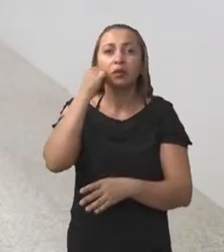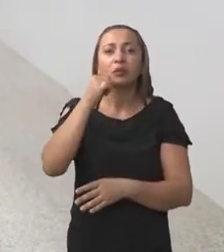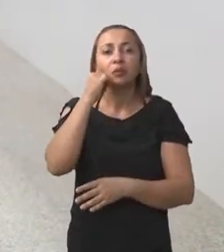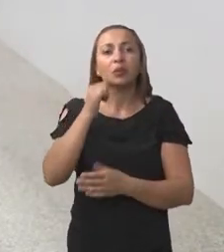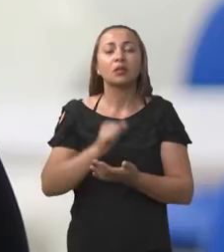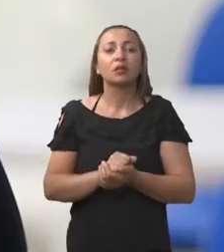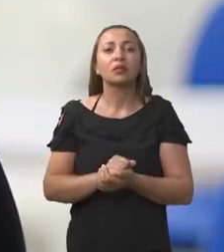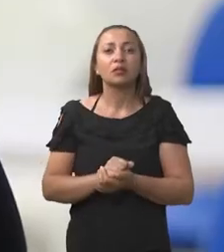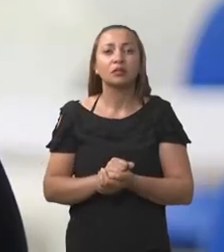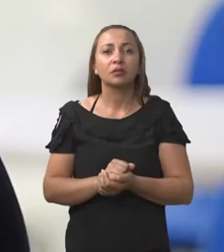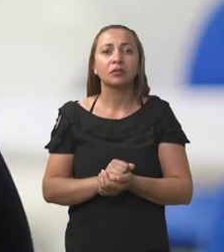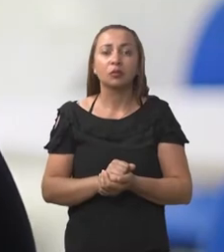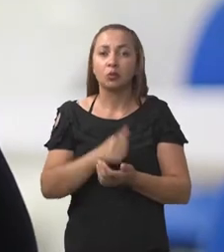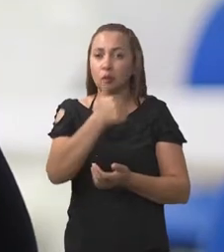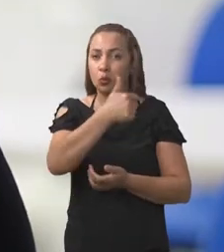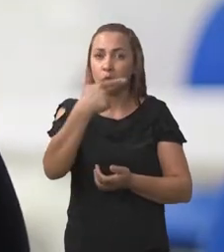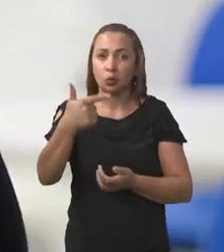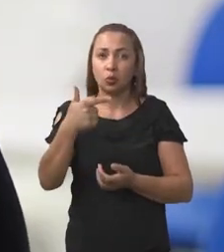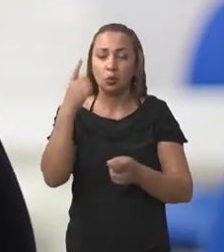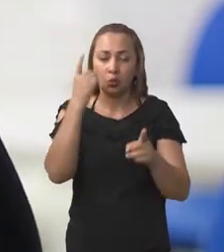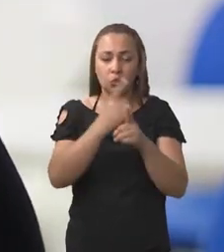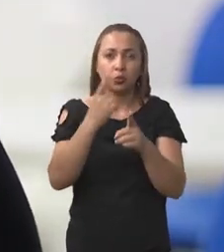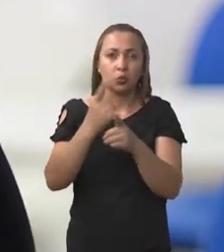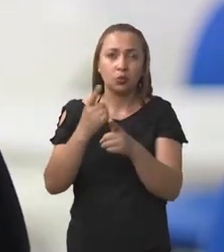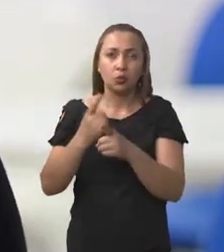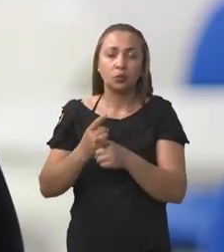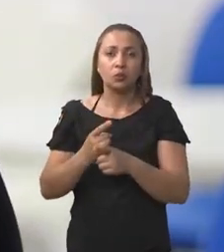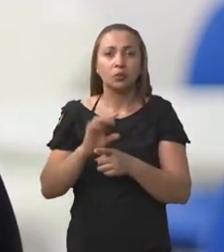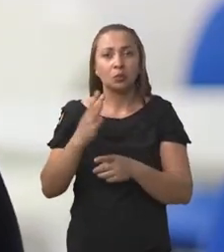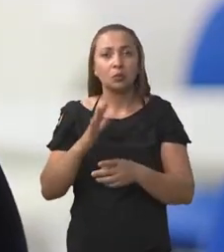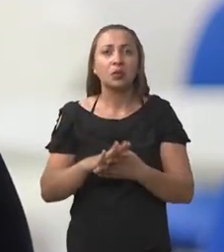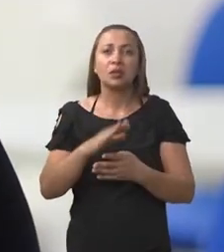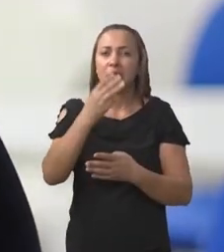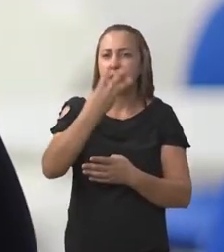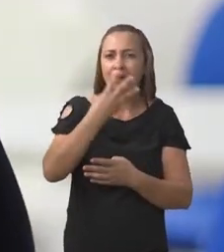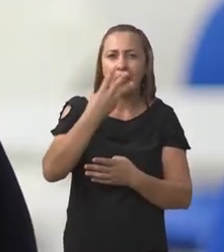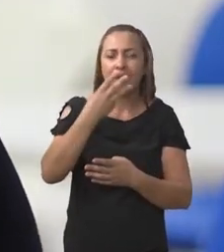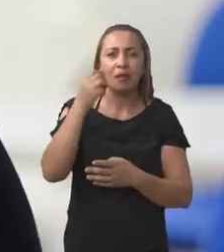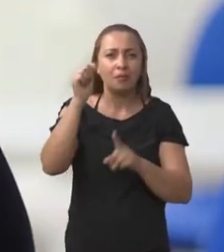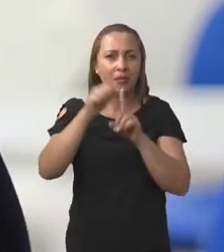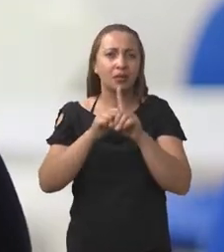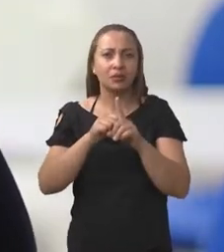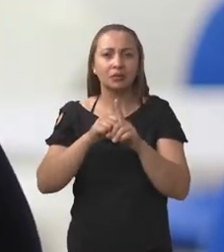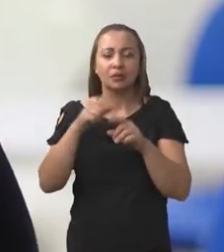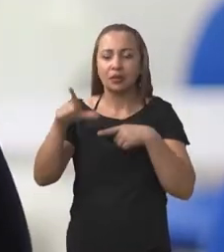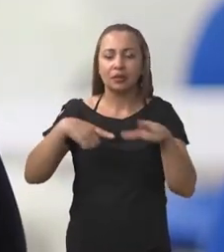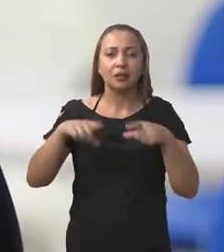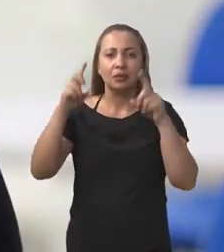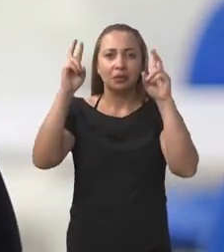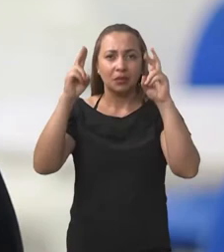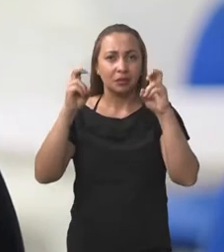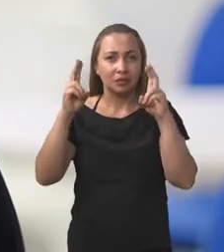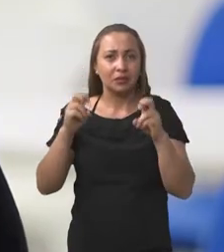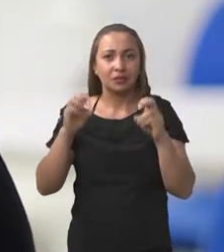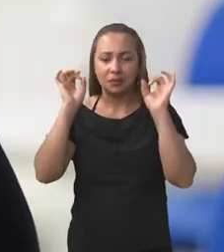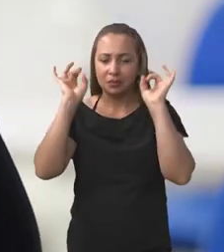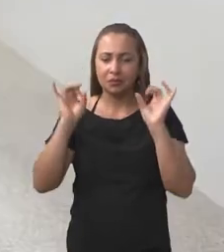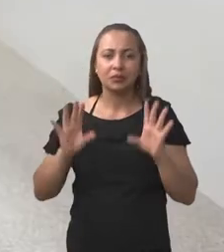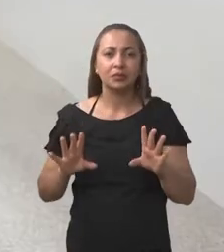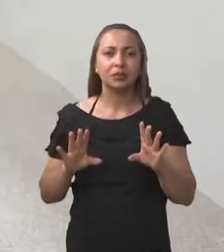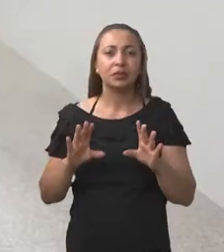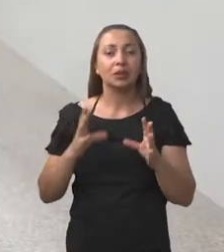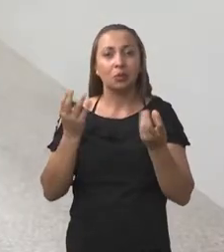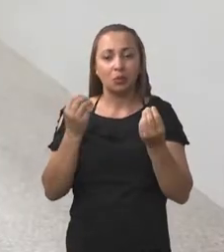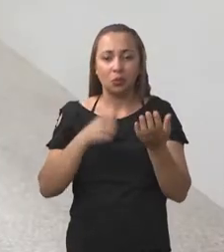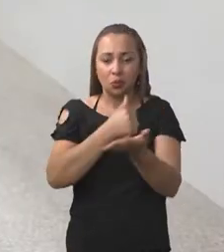a atender em 12 encontros, quer dizer, aproximadamente 3 meses. A gente trabalha com temáticas específicas,